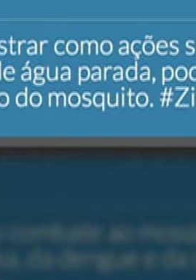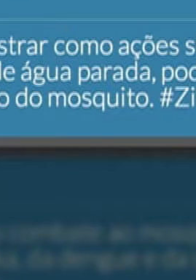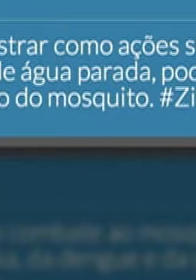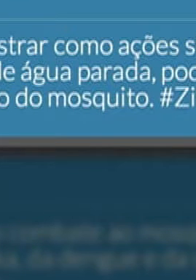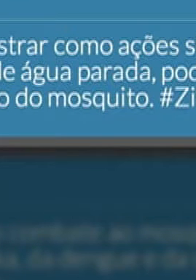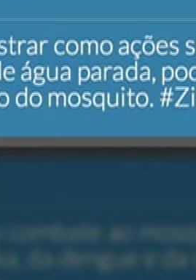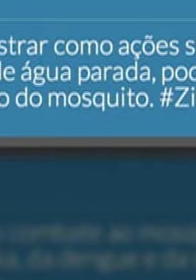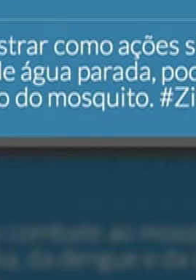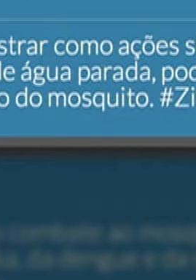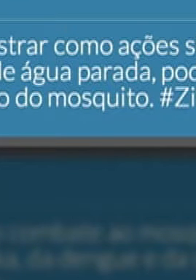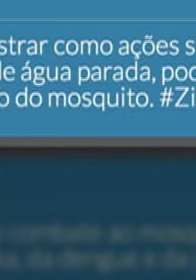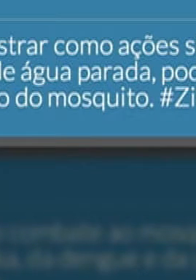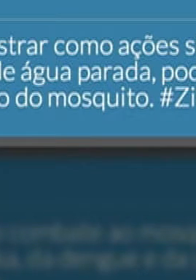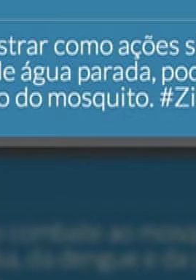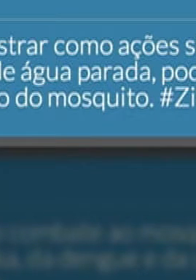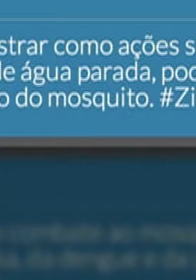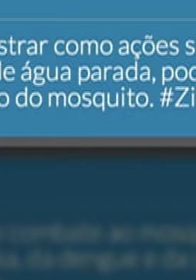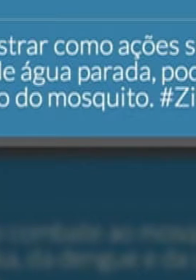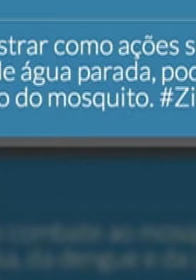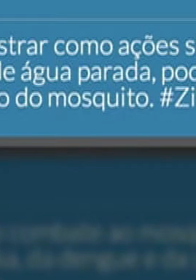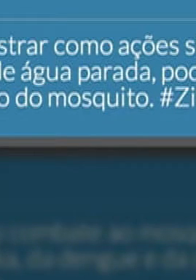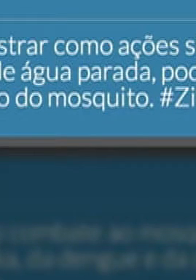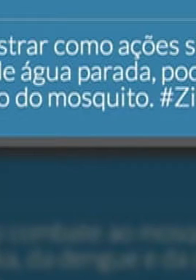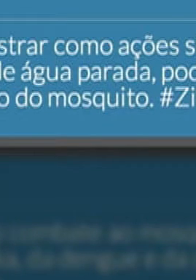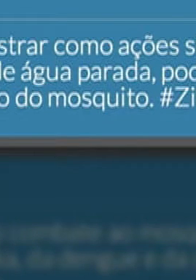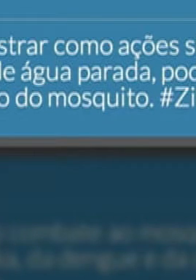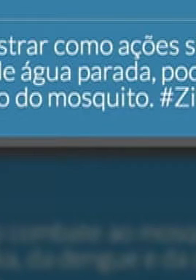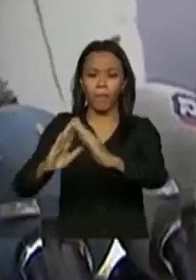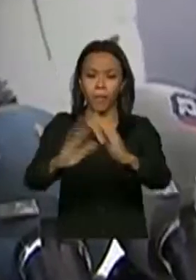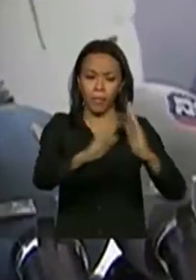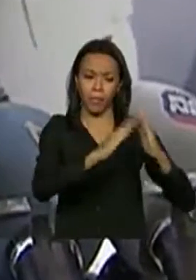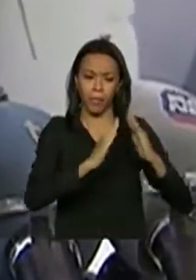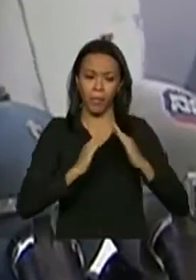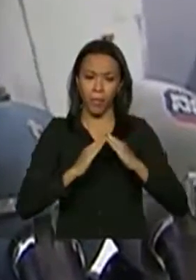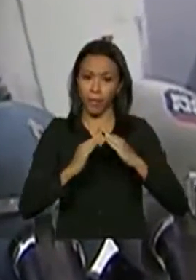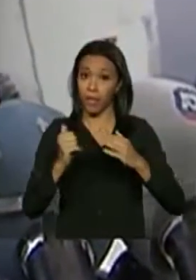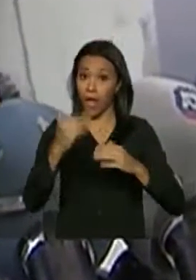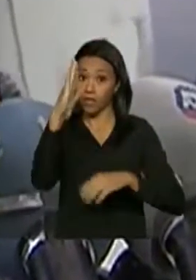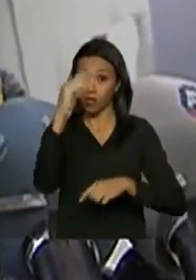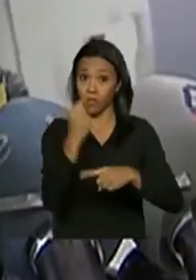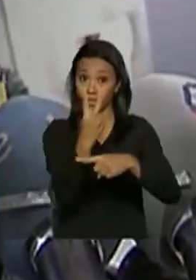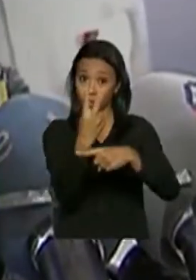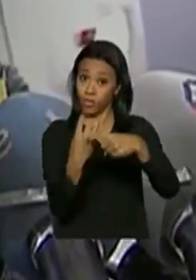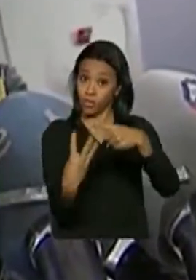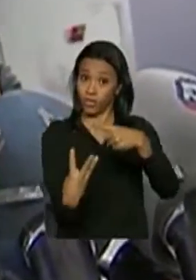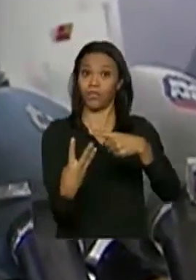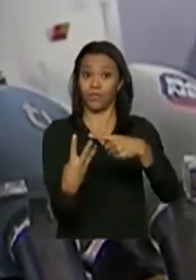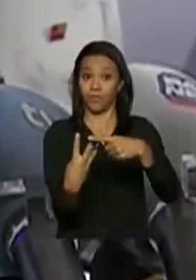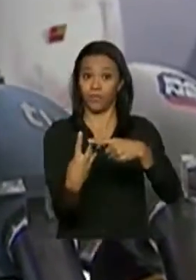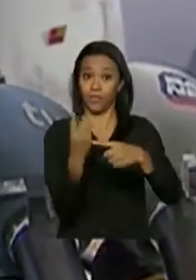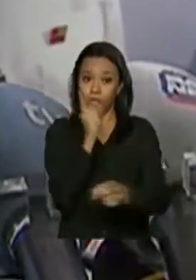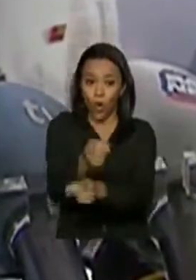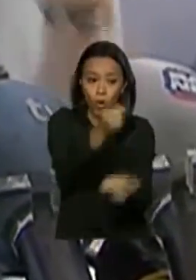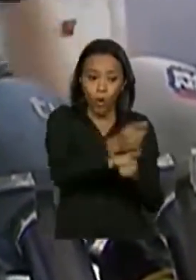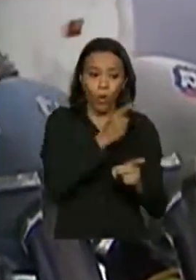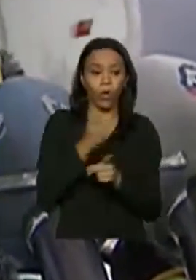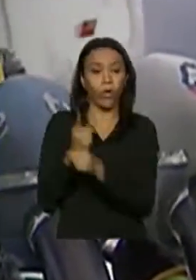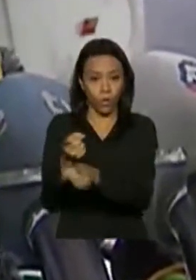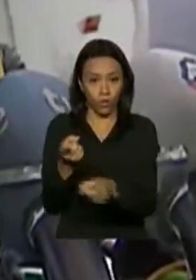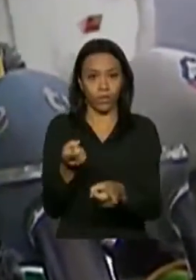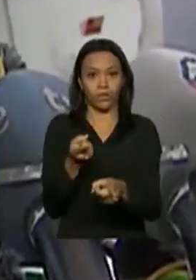evitando a presença de água parada, podem impedir o nascimento do mosquito. A presidenta acompanhou a campanha no Rio de Janeiro.